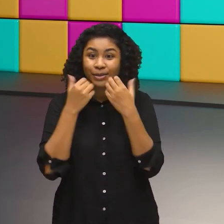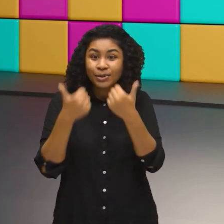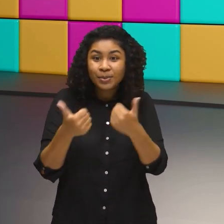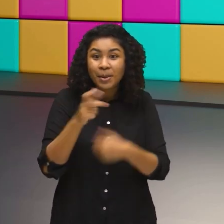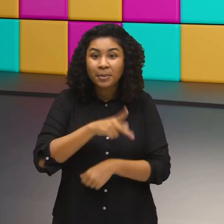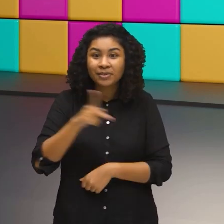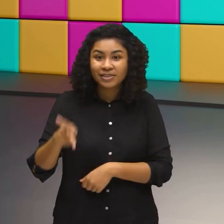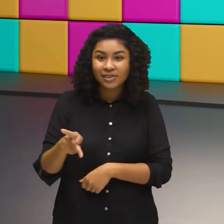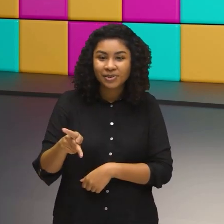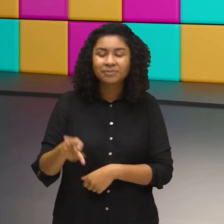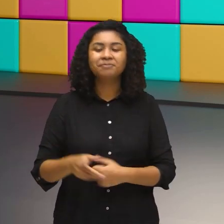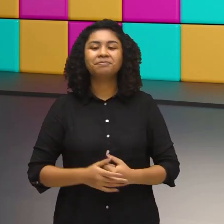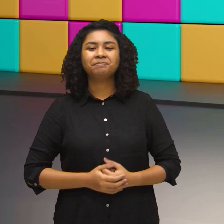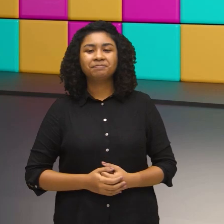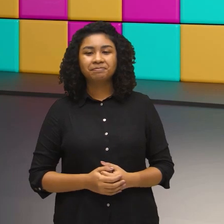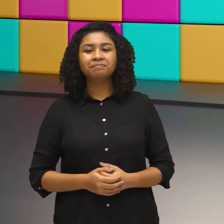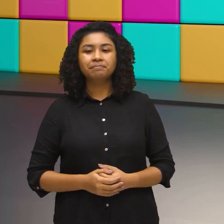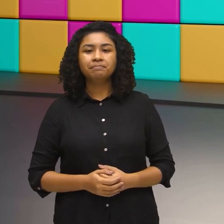Então, bora lá. Se